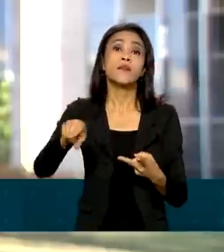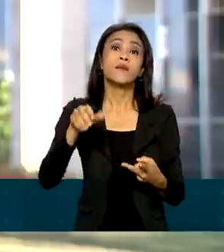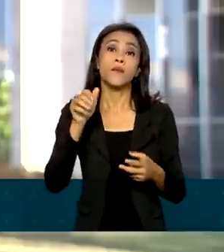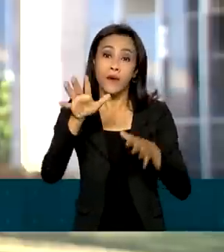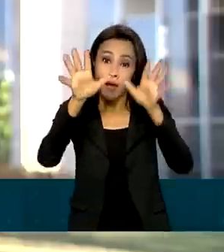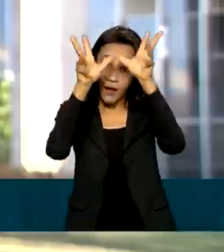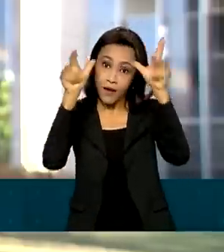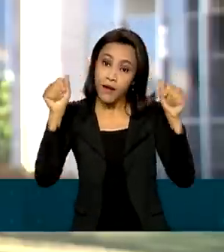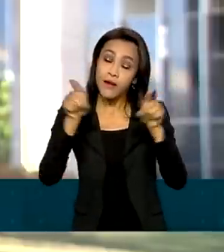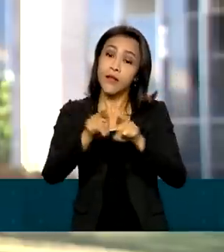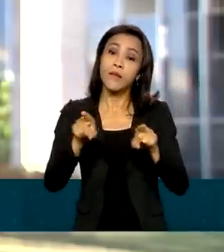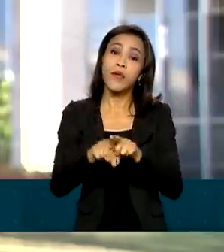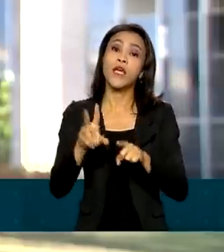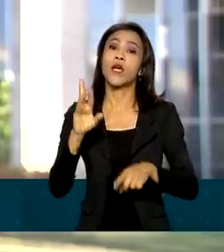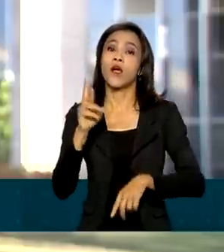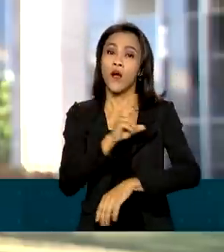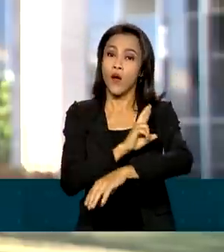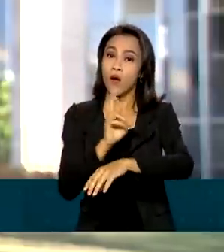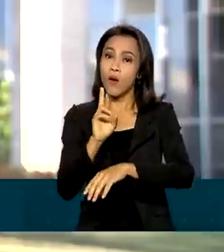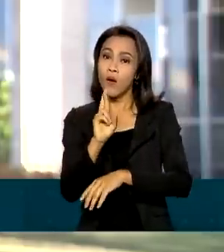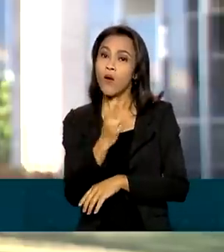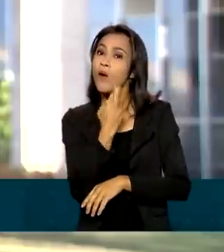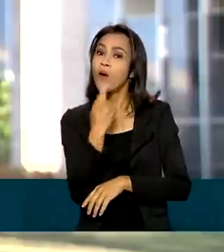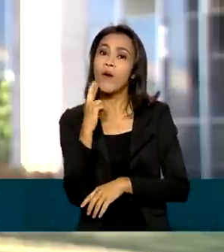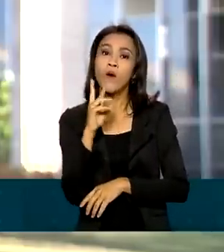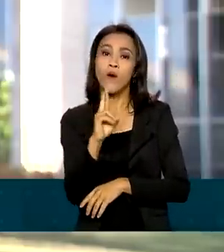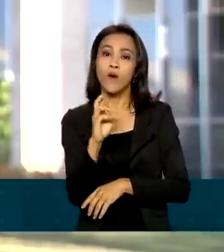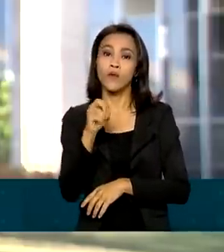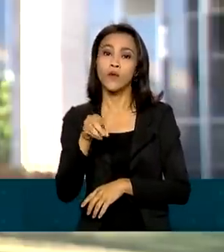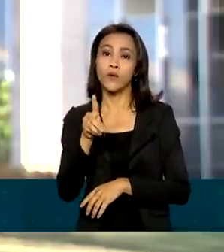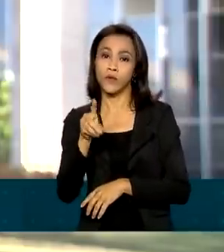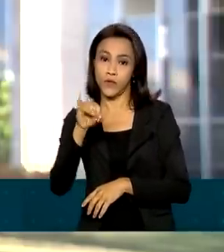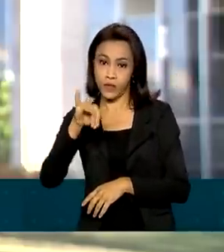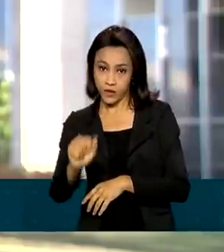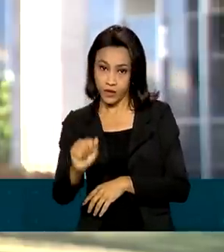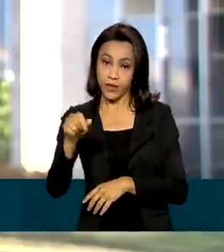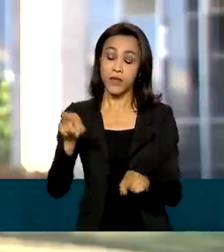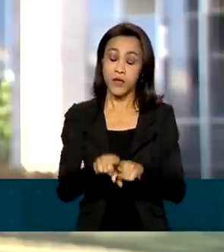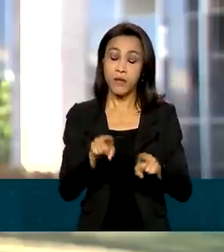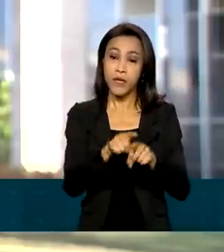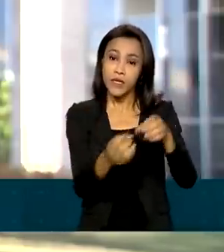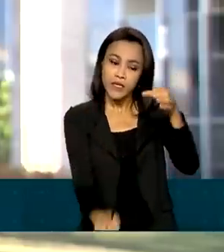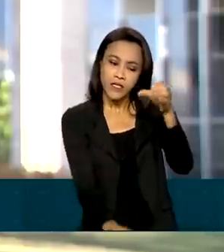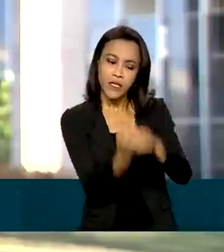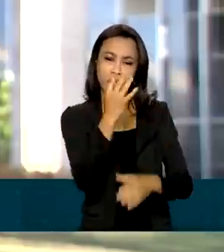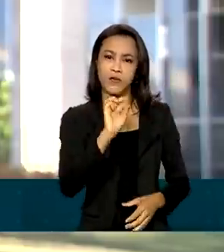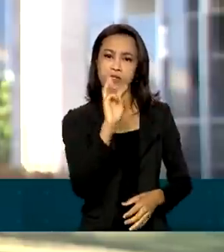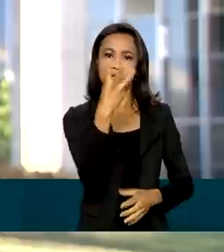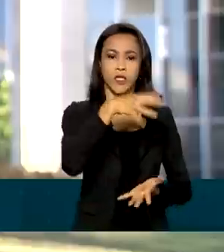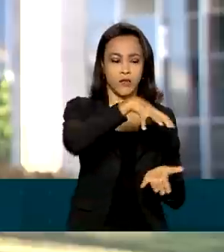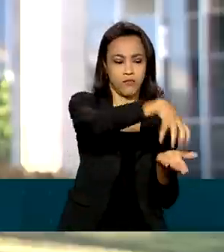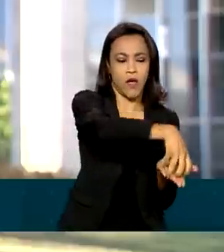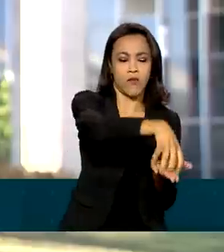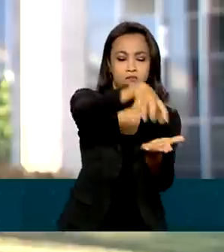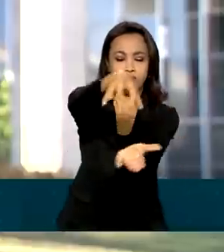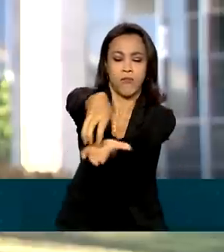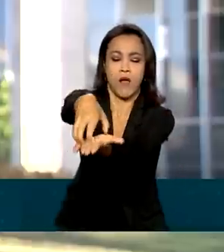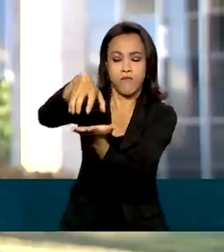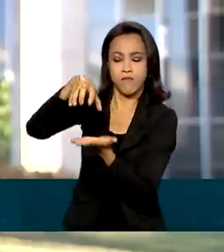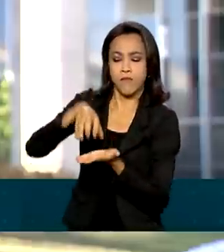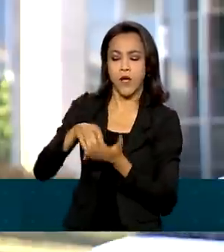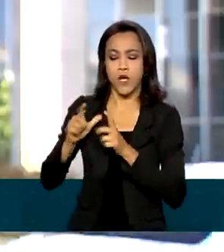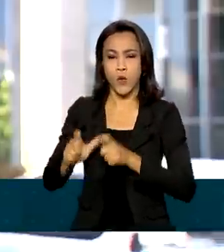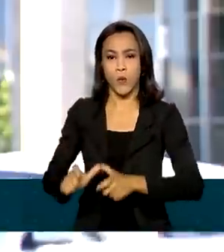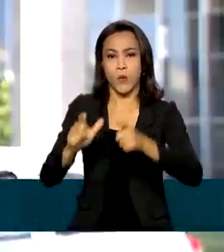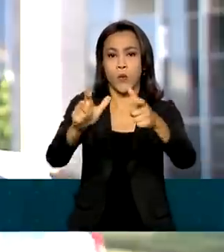Rondônia também foram investidos 170 milhões de reais é para instalação de seis bases operacionais né em locais